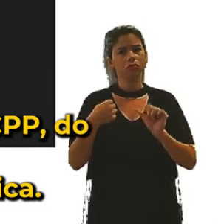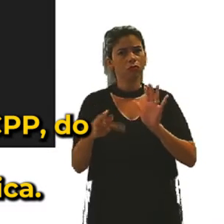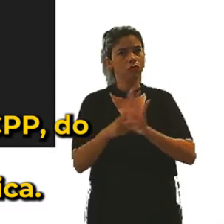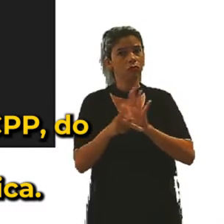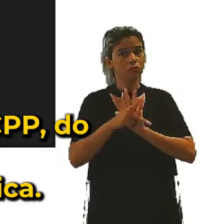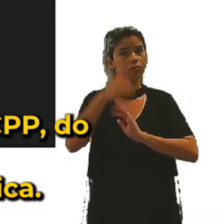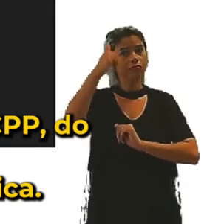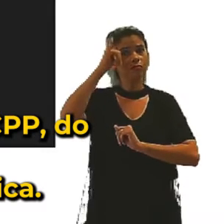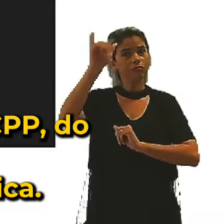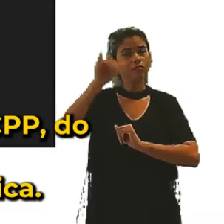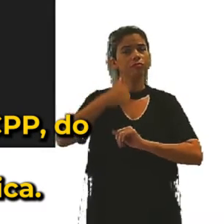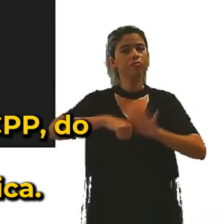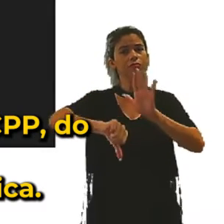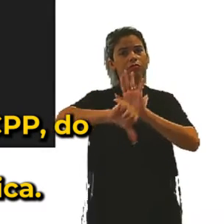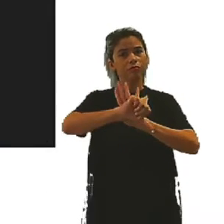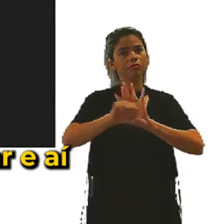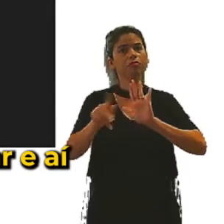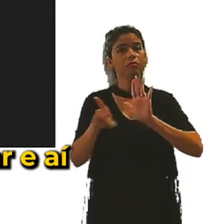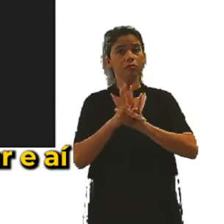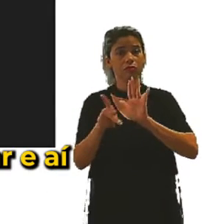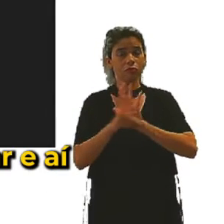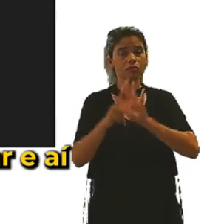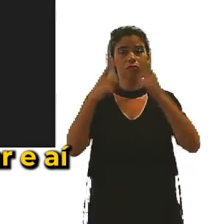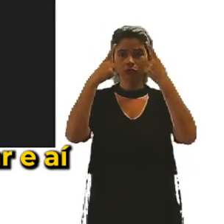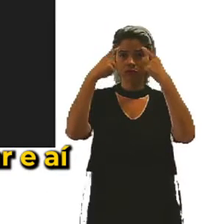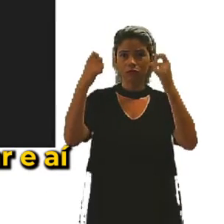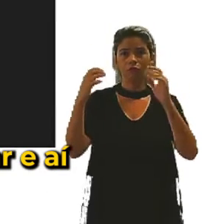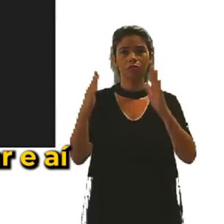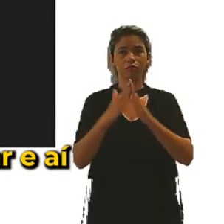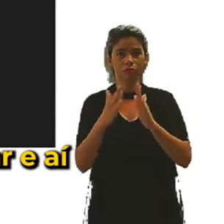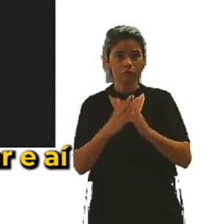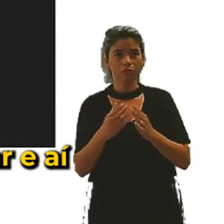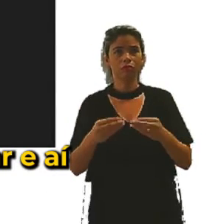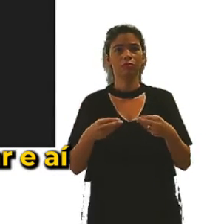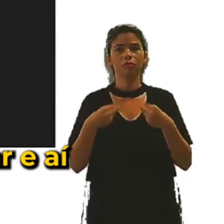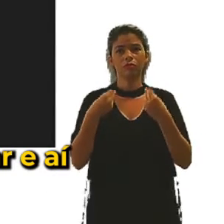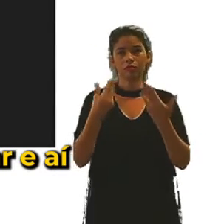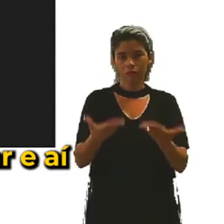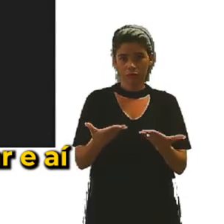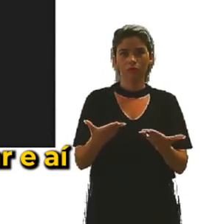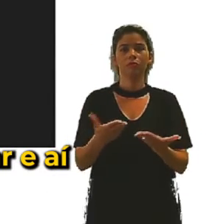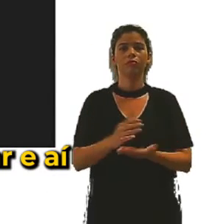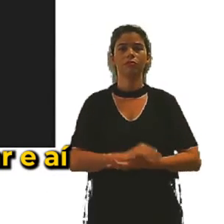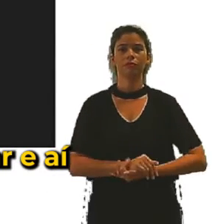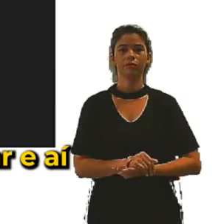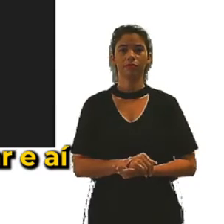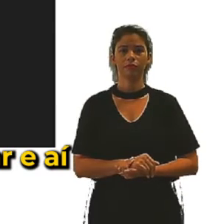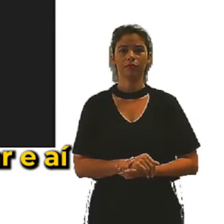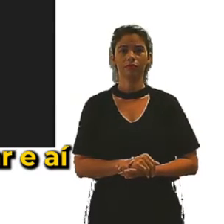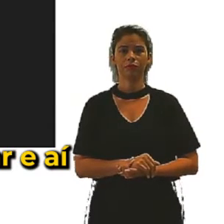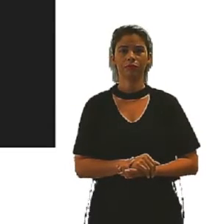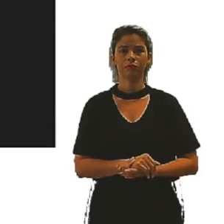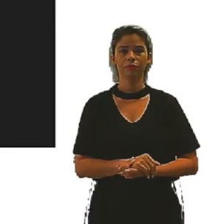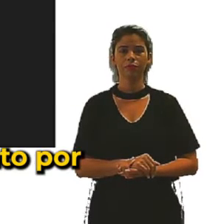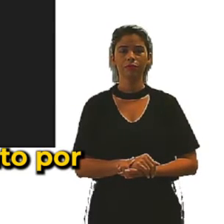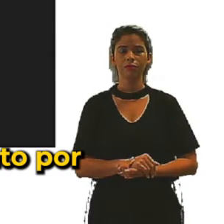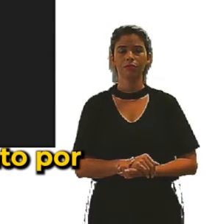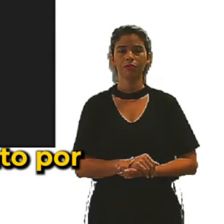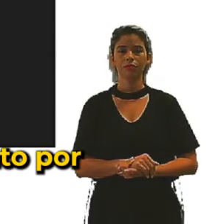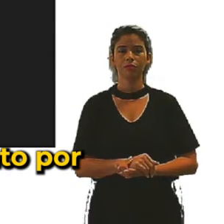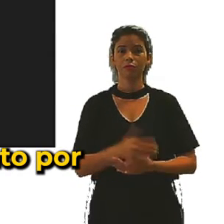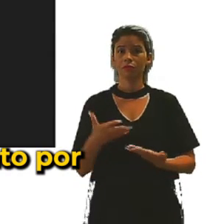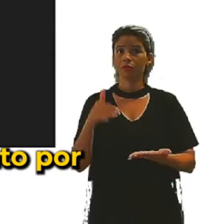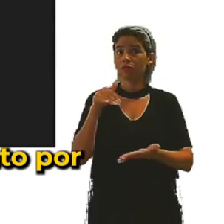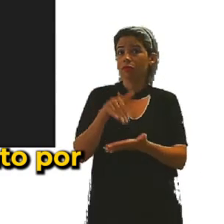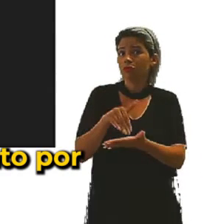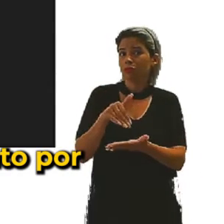anticrime, as especificidades da violência doméstica, o dever de diligência nos leva a esse olhar. E aí, finalizando a minha fala,